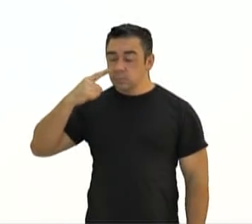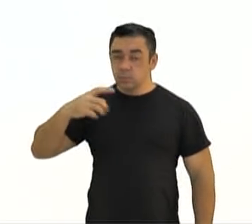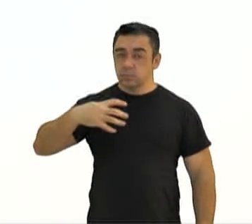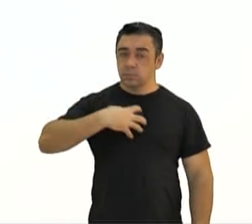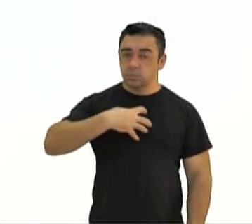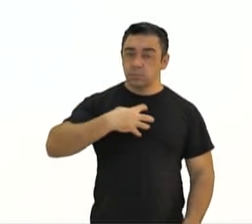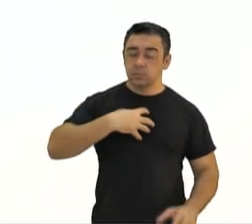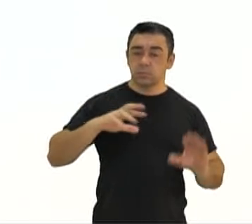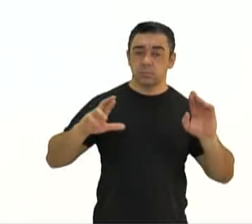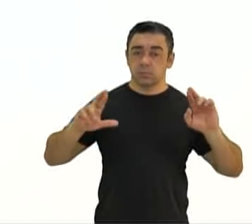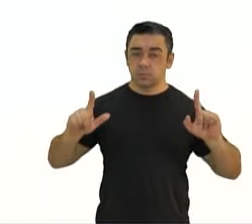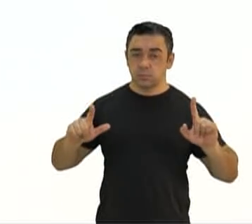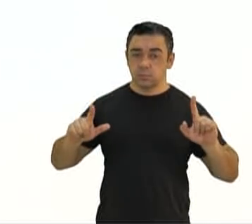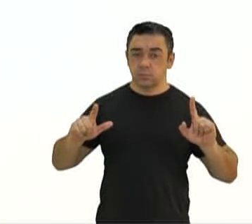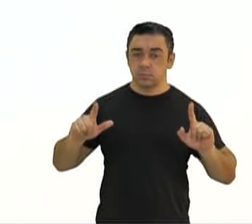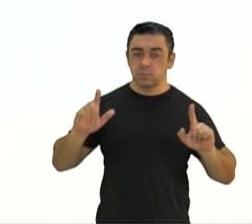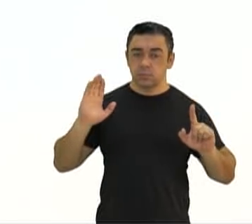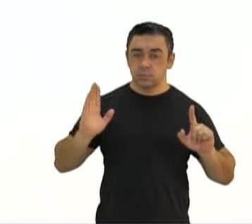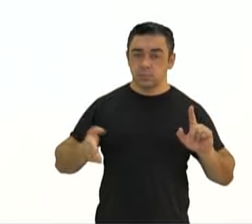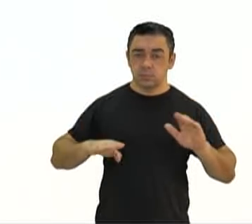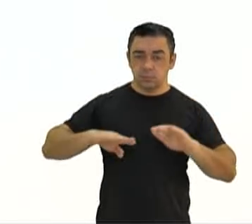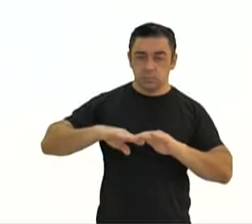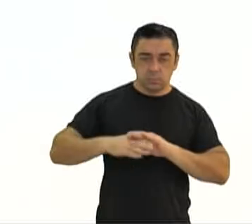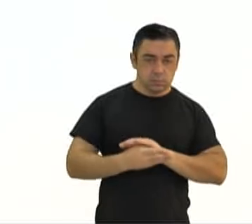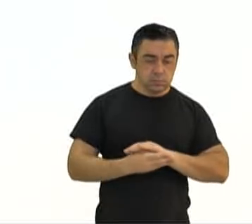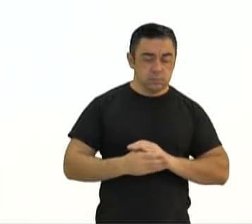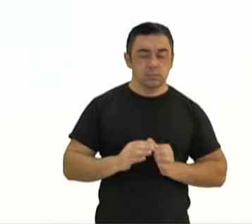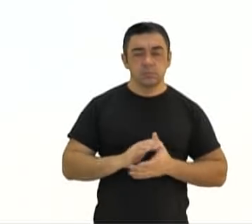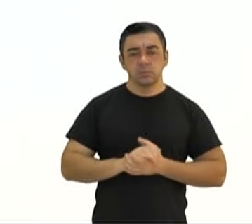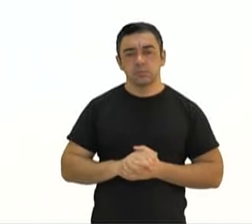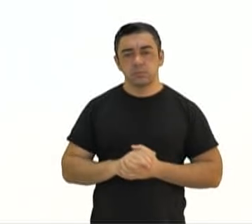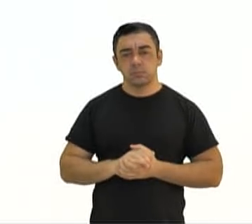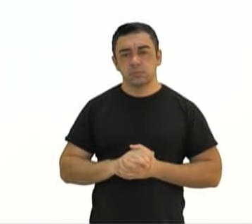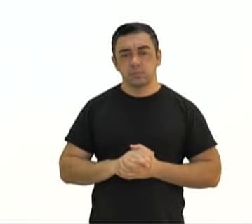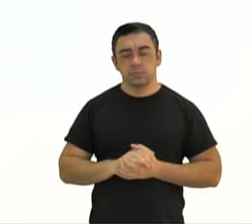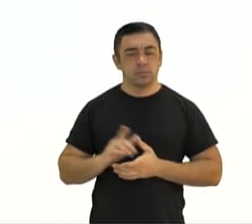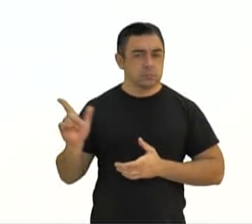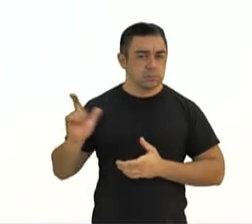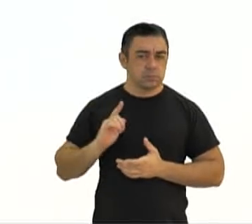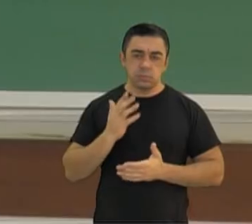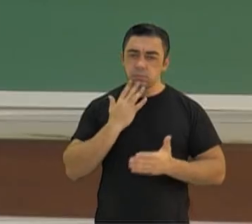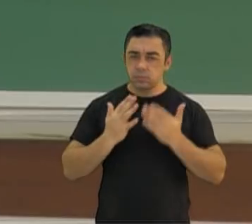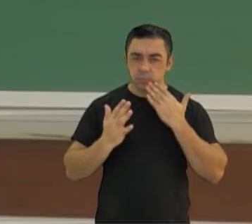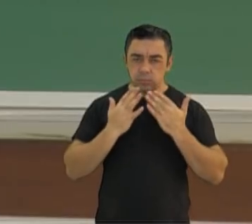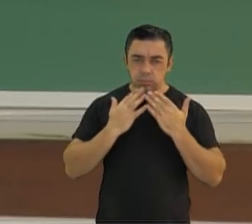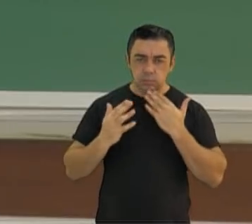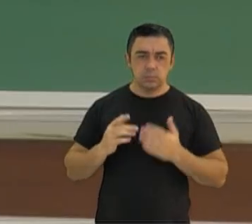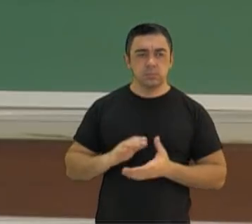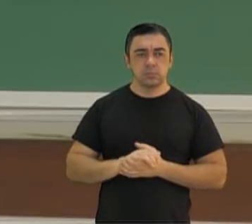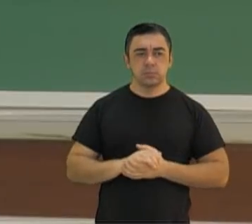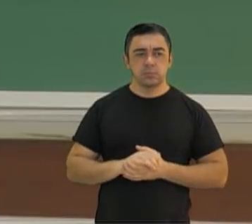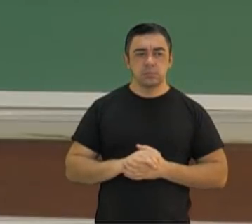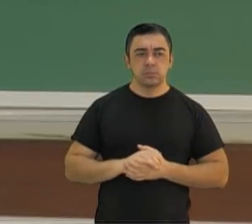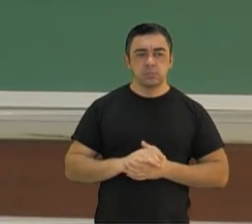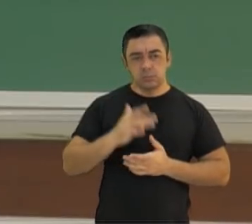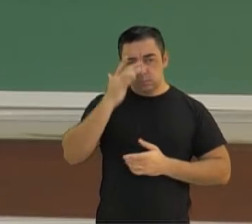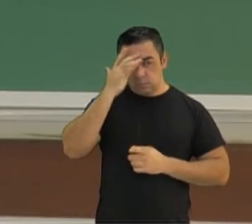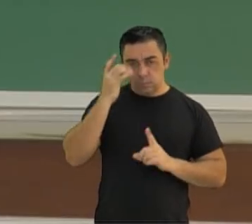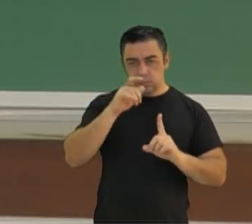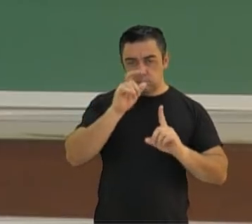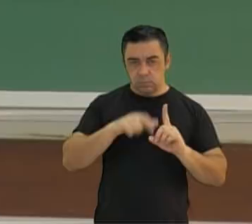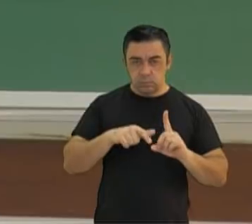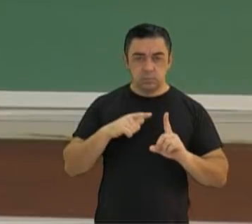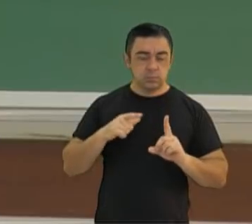formato diferente dos quadrinhos que a gente já viu até aqui, né? E ele é bem colorido, o personagem tem